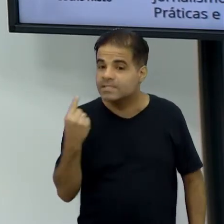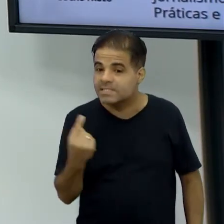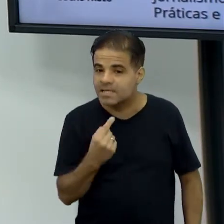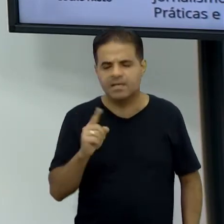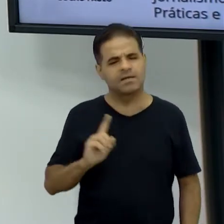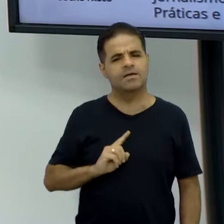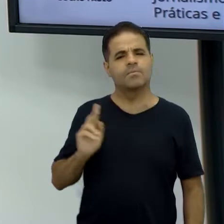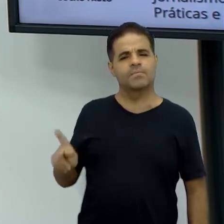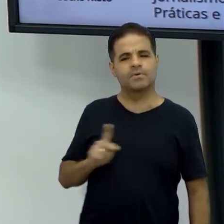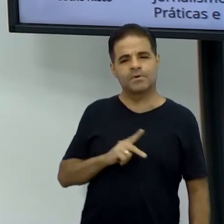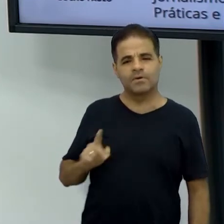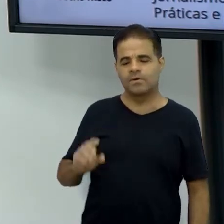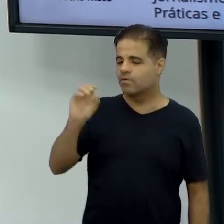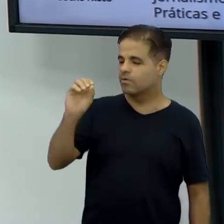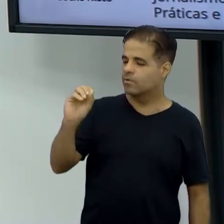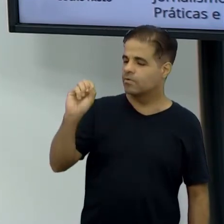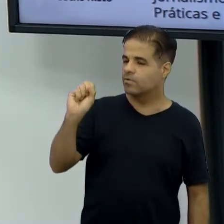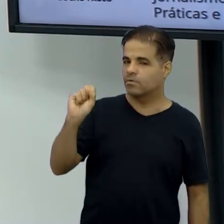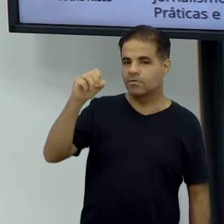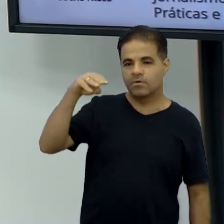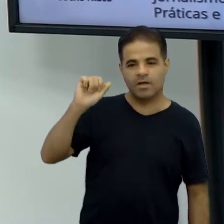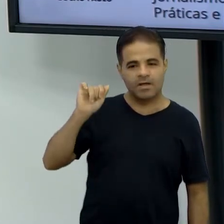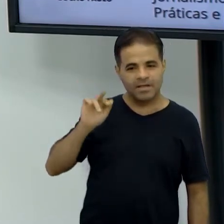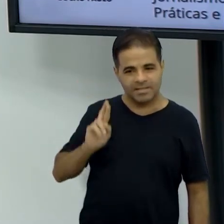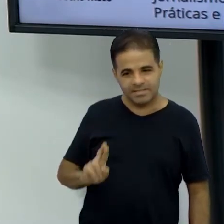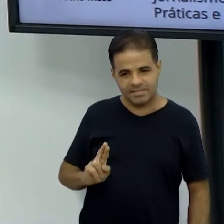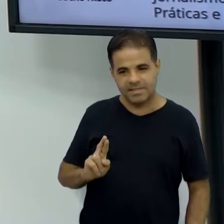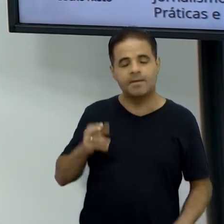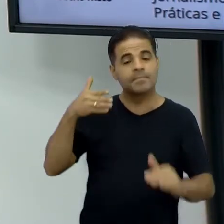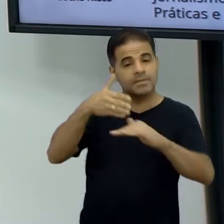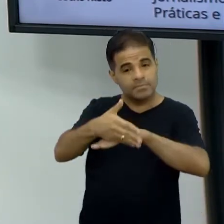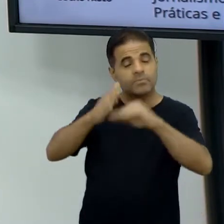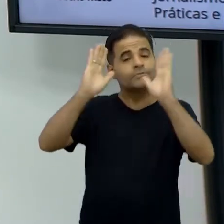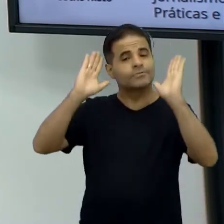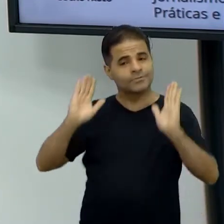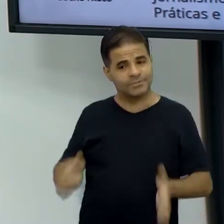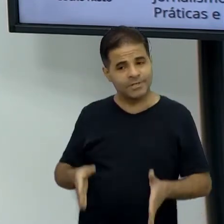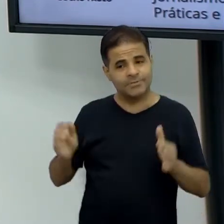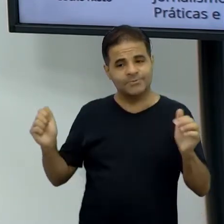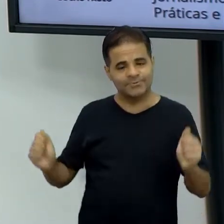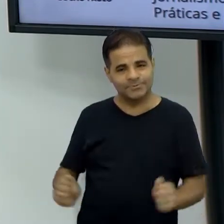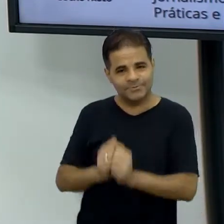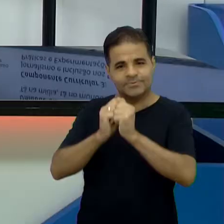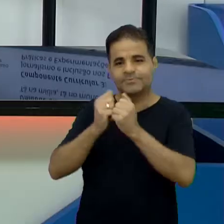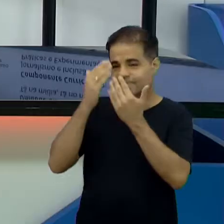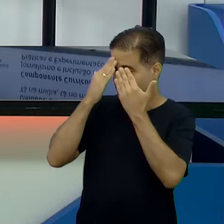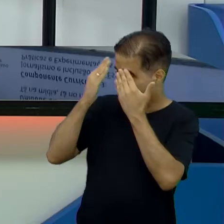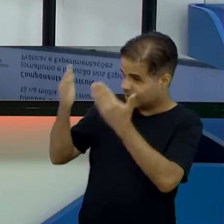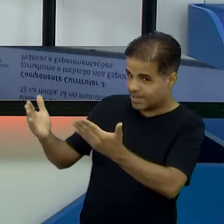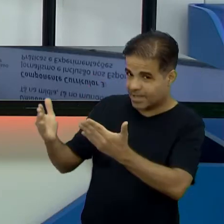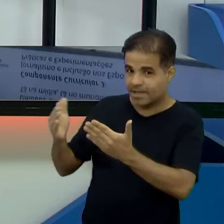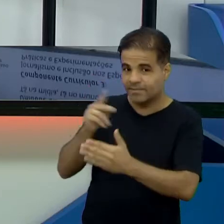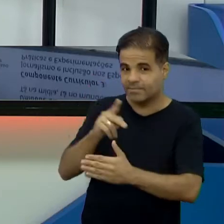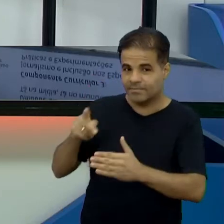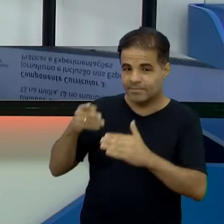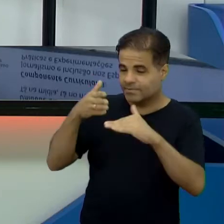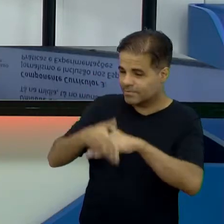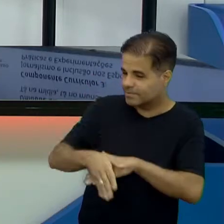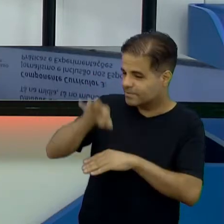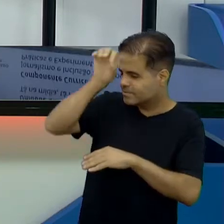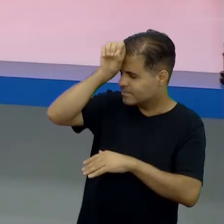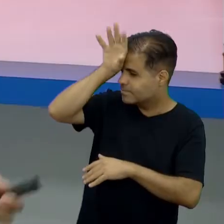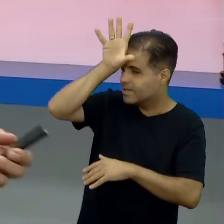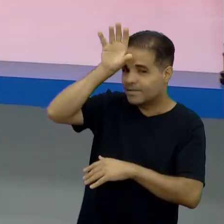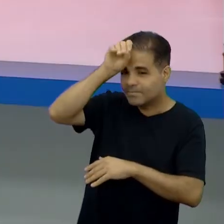com o professor Osmar, que participou de uma vivência aqui comigo. Então, muito obrigada pela sua participação,